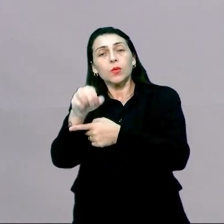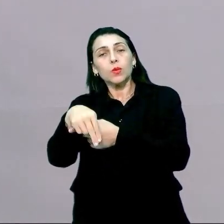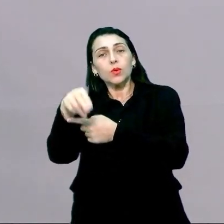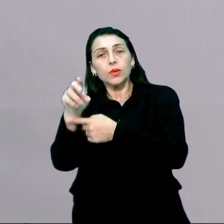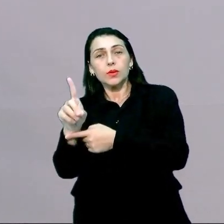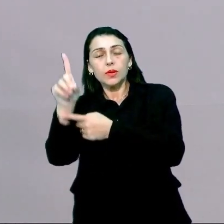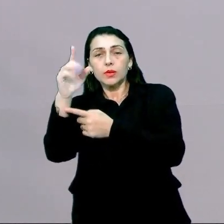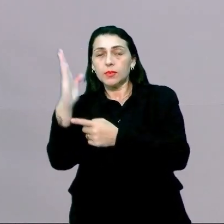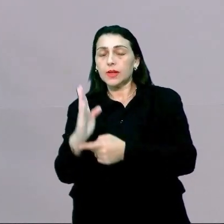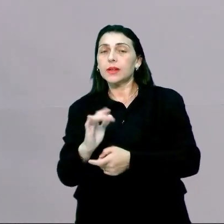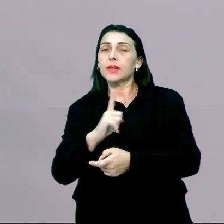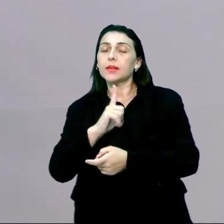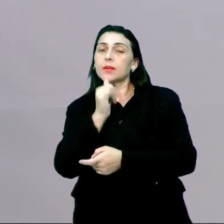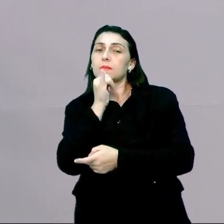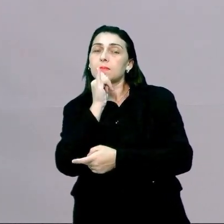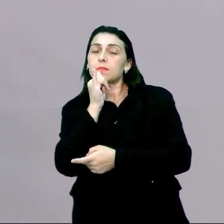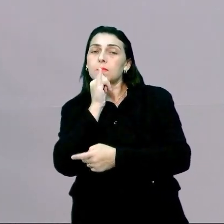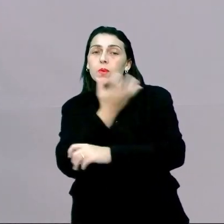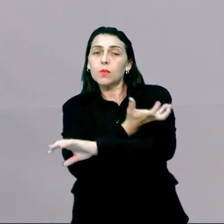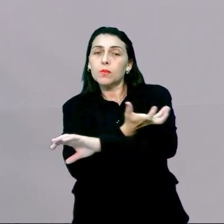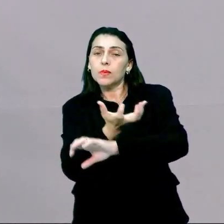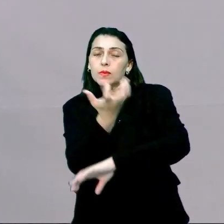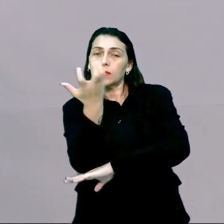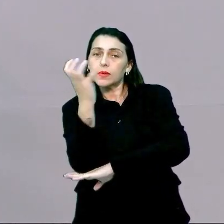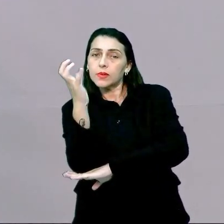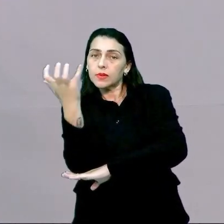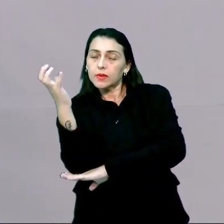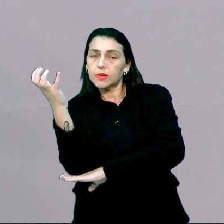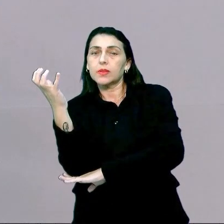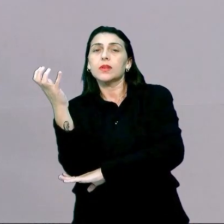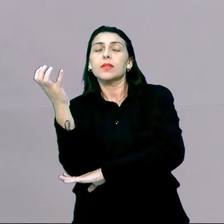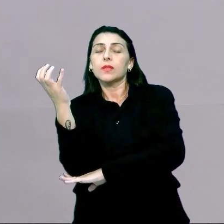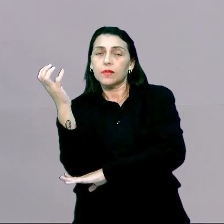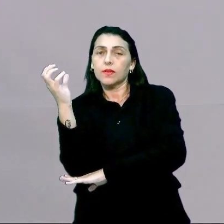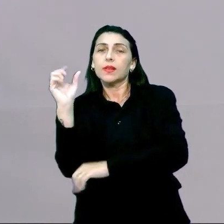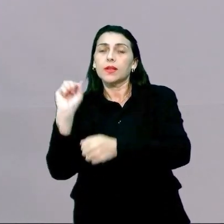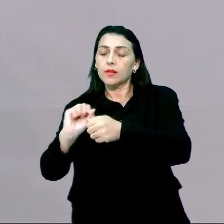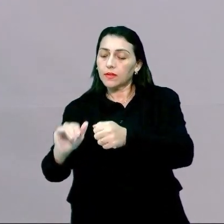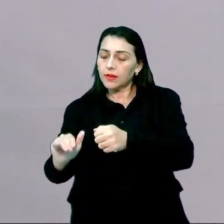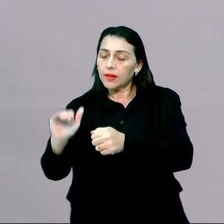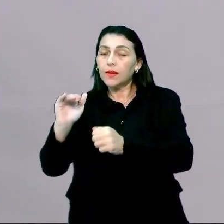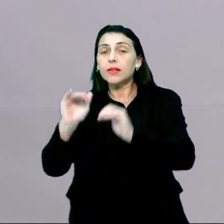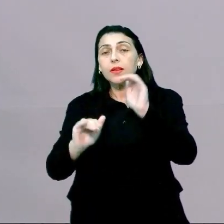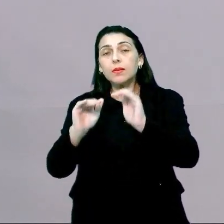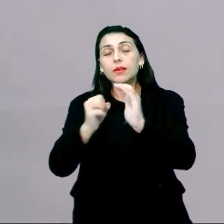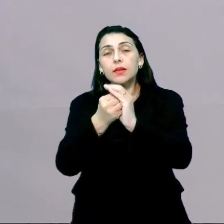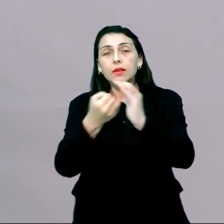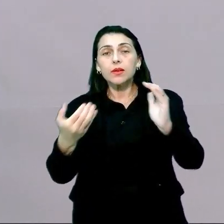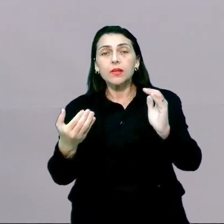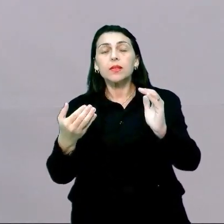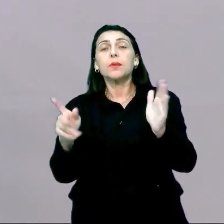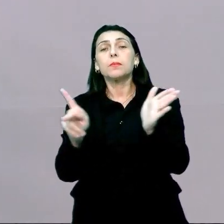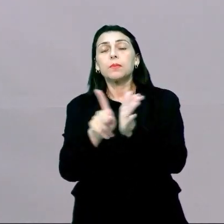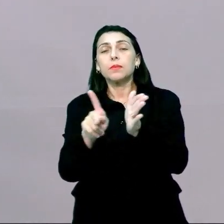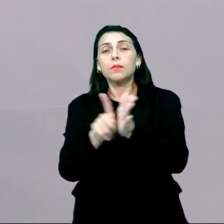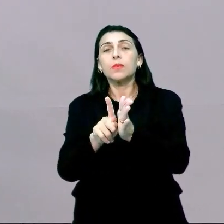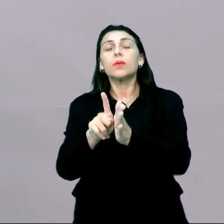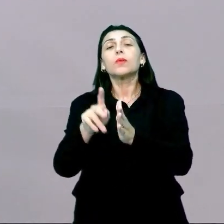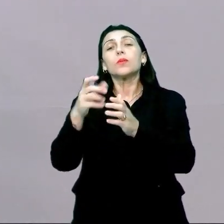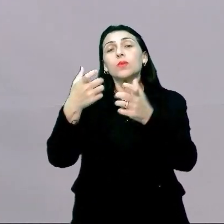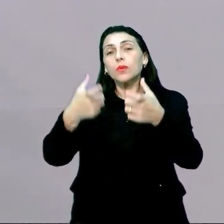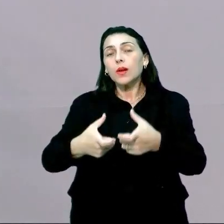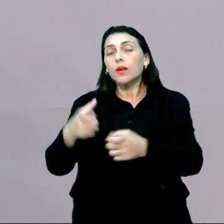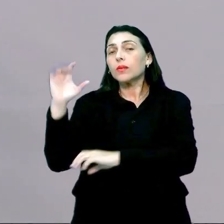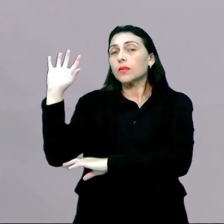brasileiro, a gente tem, por exemplo, uma vegetação que vai se desenvolver de acordo com as características específicas daquele